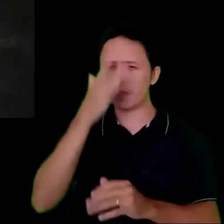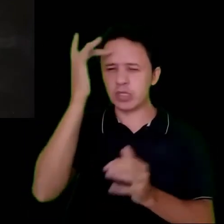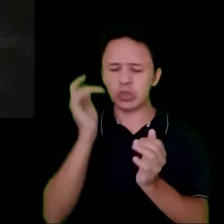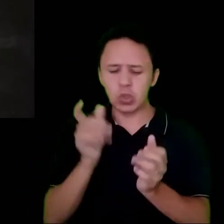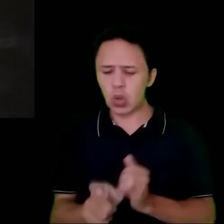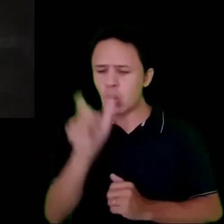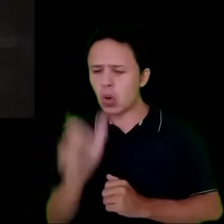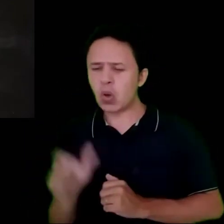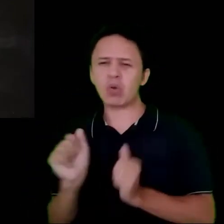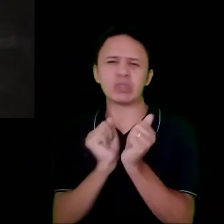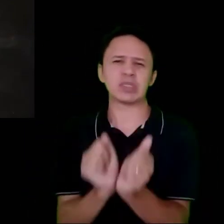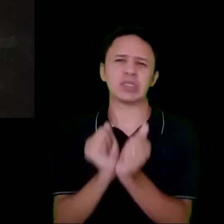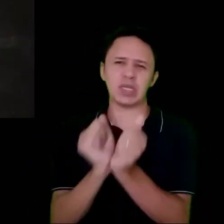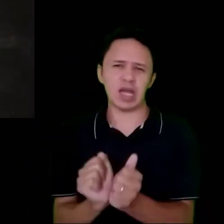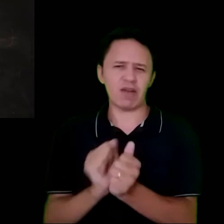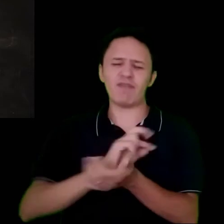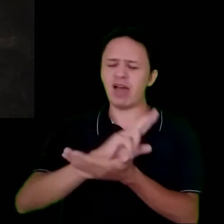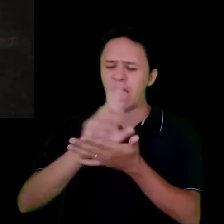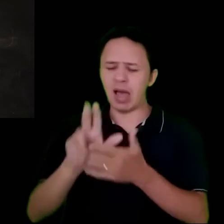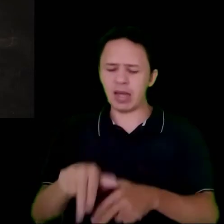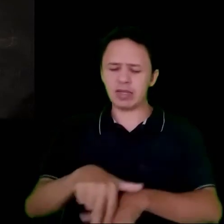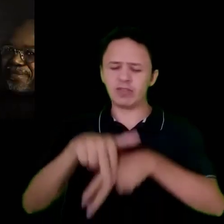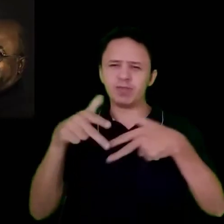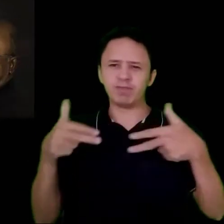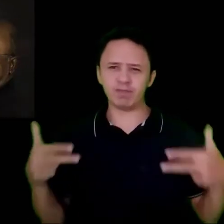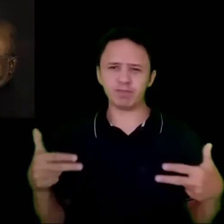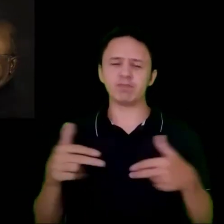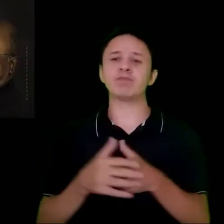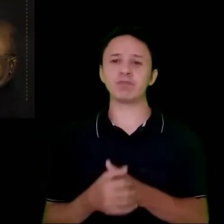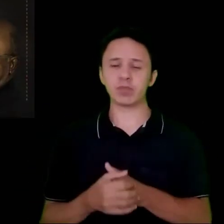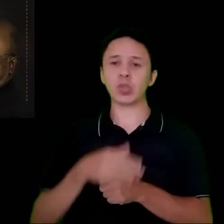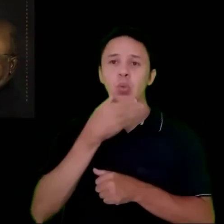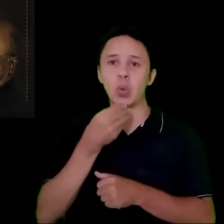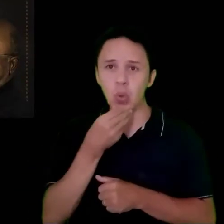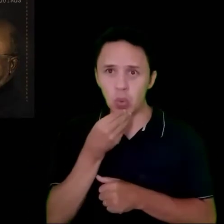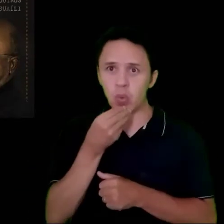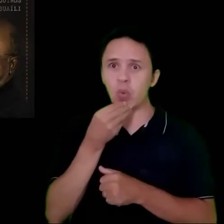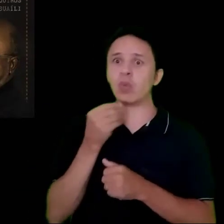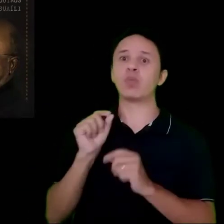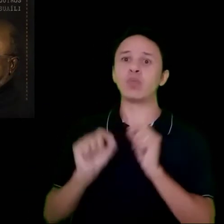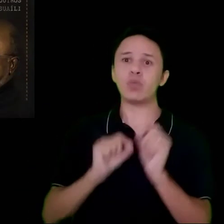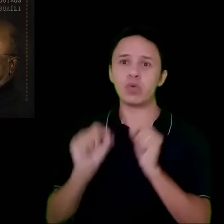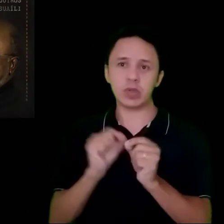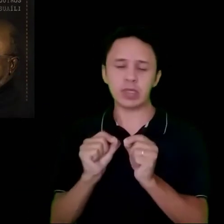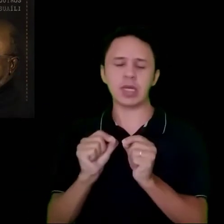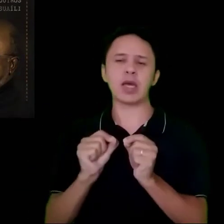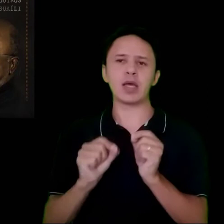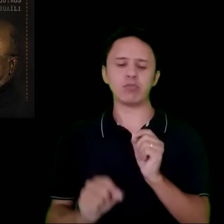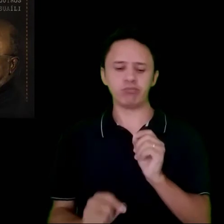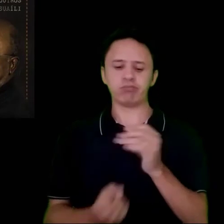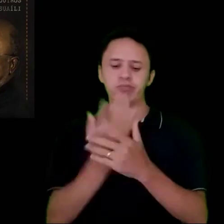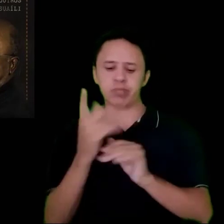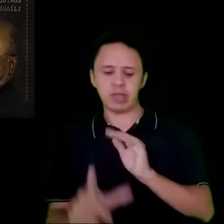escravização de pessoas, de diferentes regiões e etnias. Para o historiador congolês Elika Imbokolo, até 13 milhões de